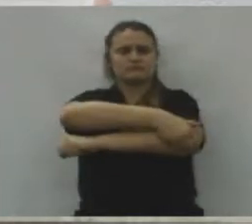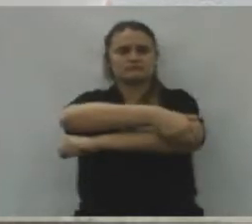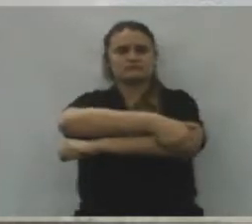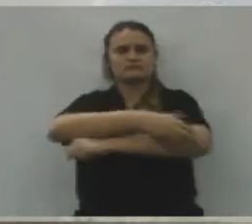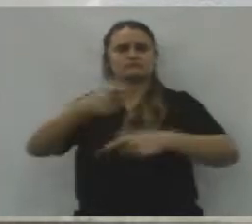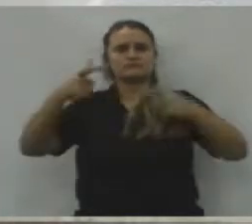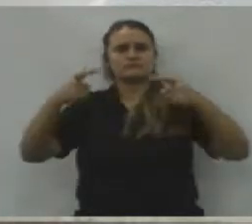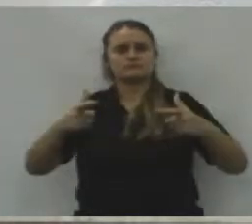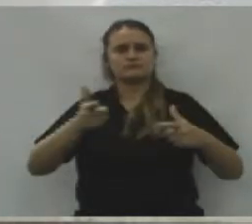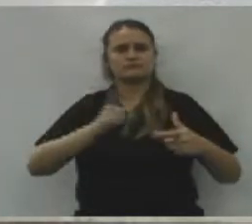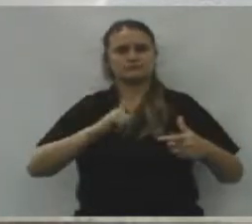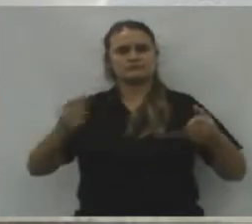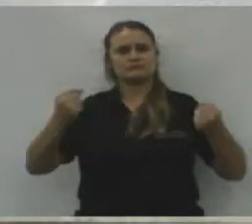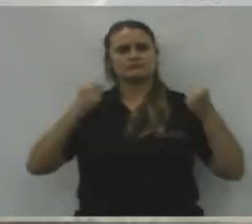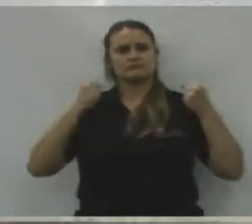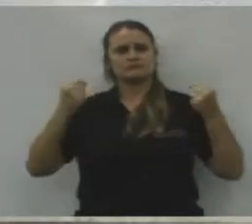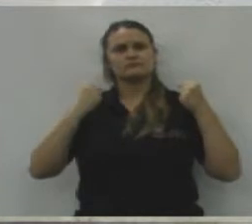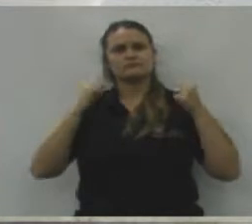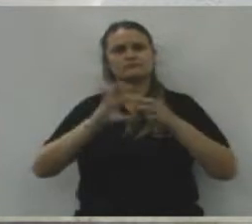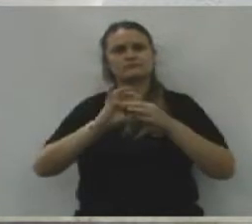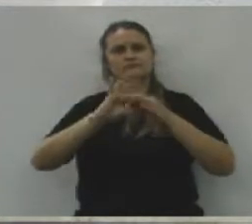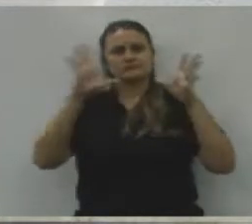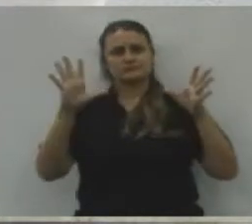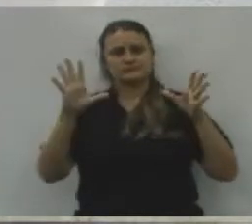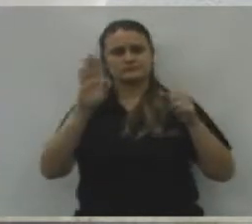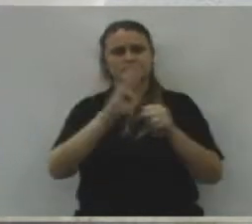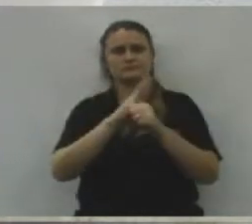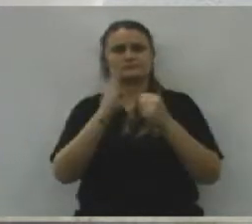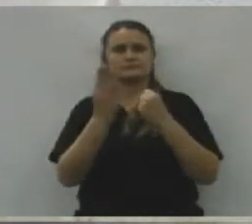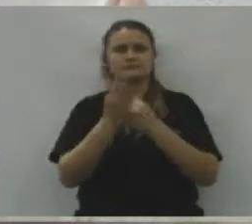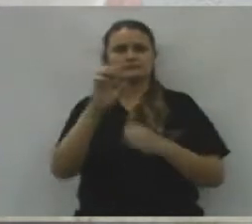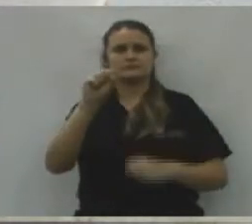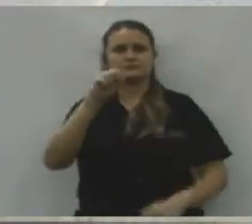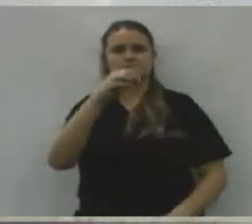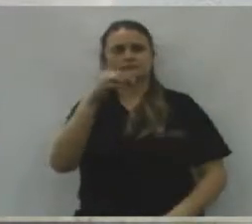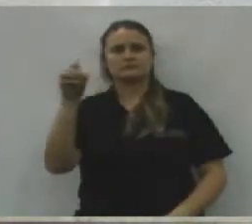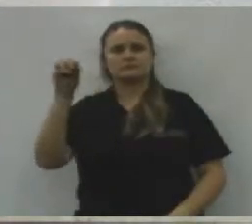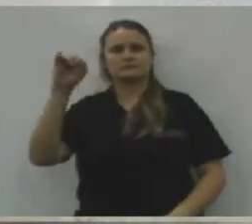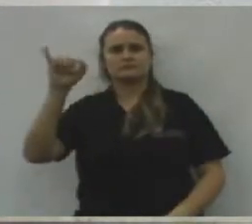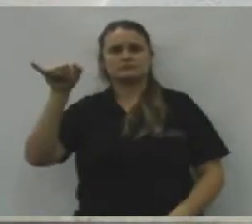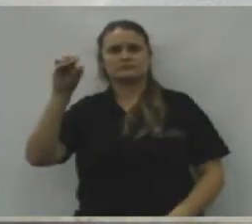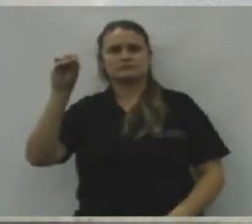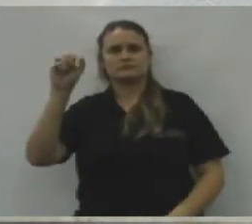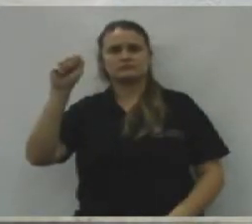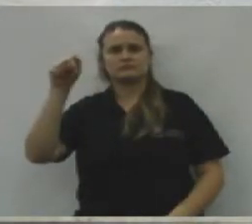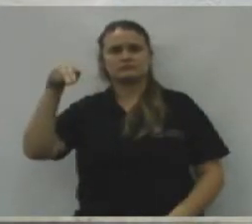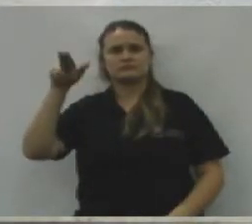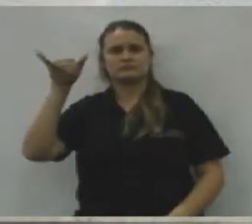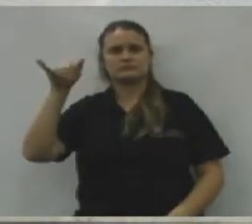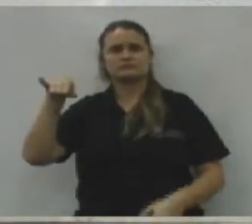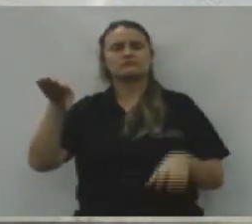a academia ao ar livre do bairro São Joaquim e, da mesma forma, na praça onde está instalada